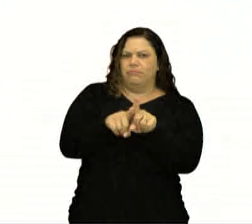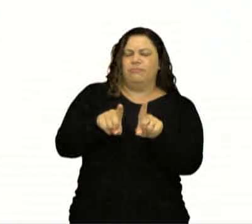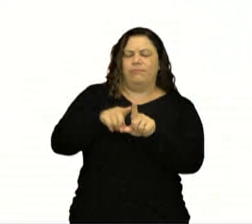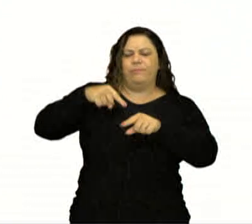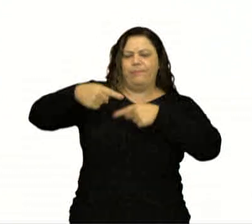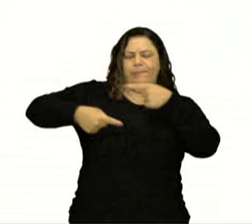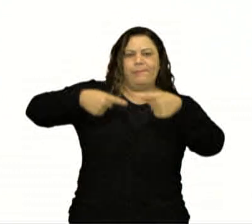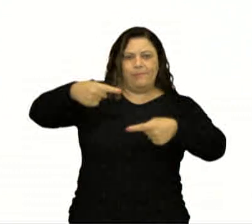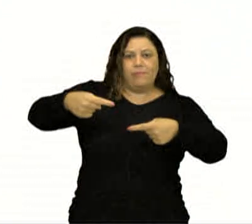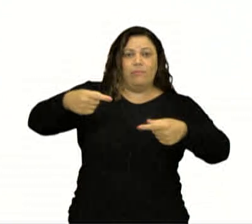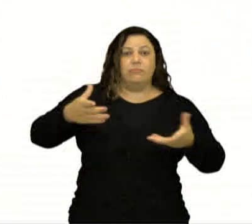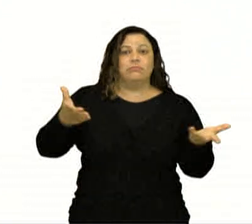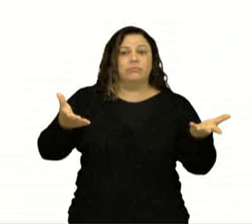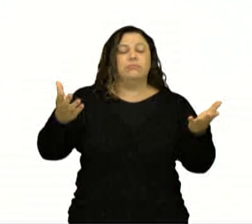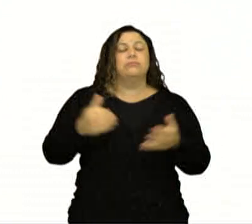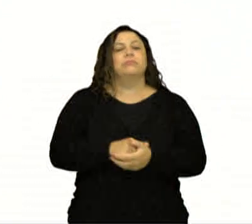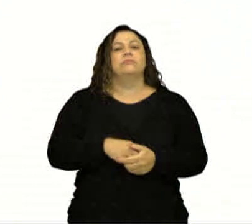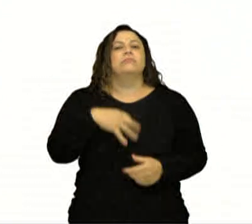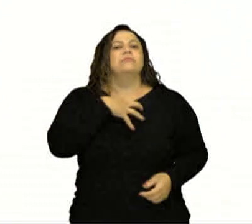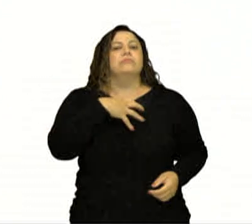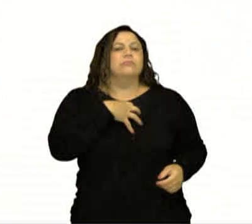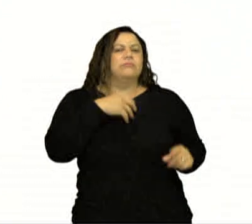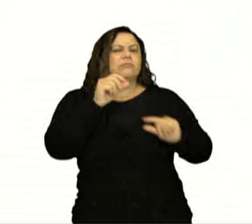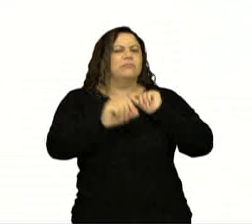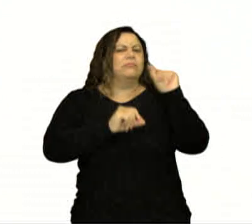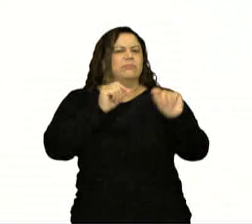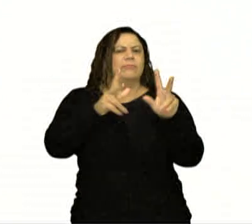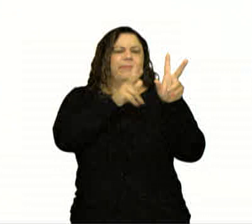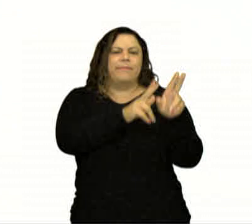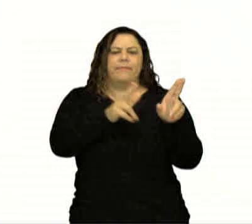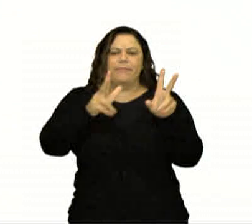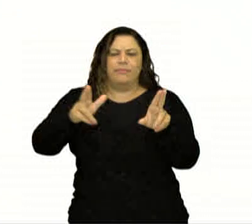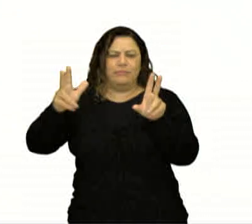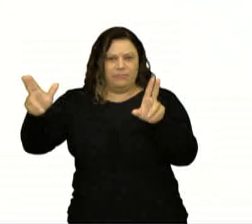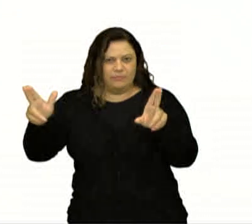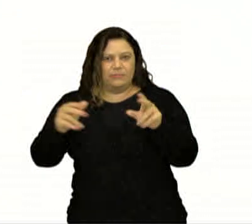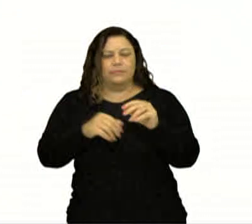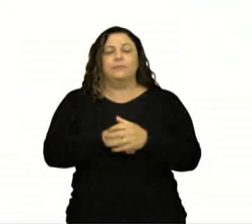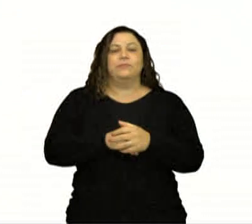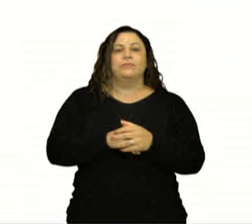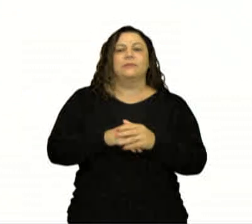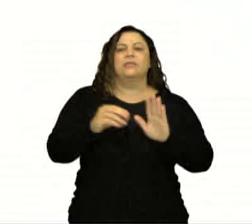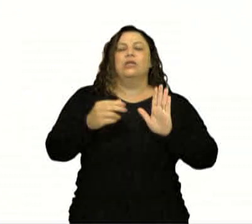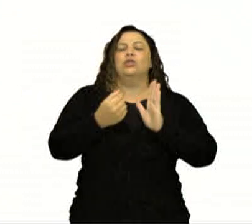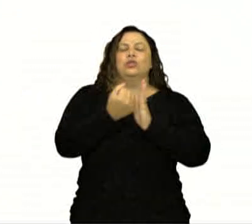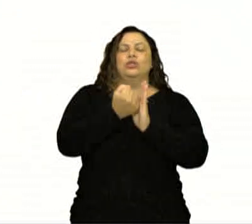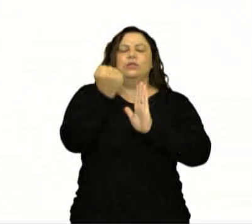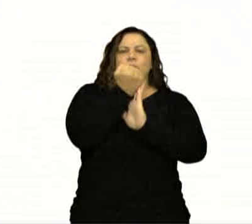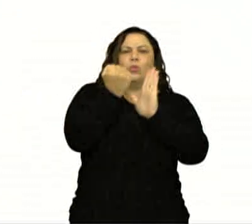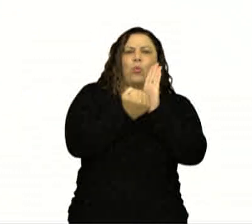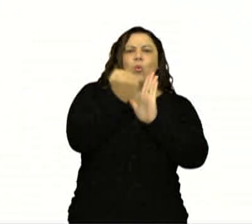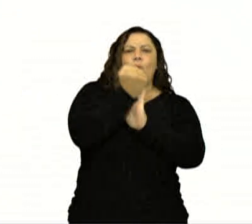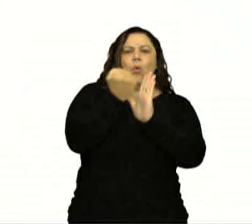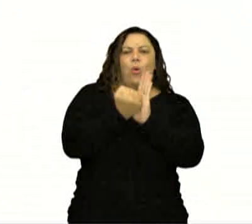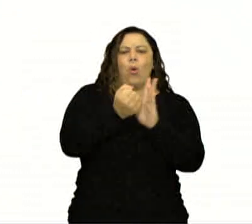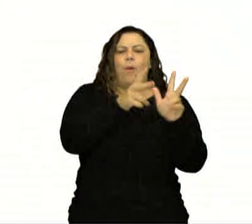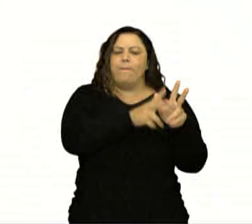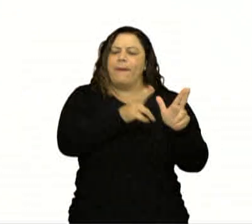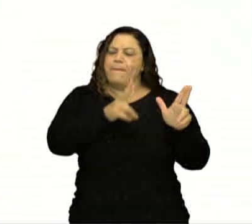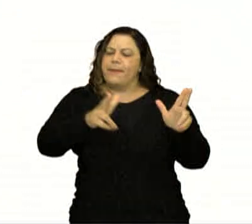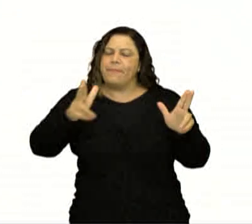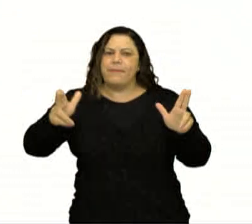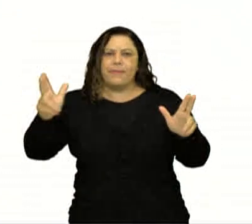ou seja, no sentido de uma mesma sequência, né, de código, ele